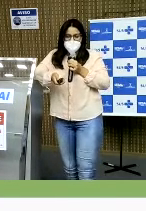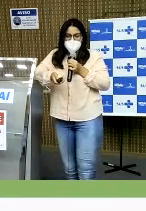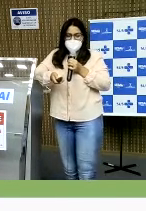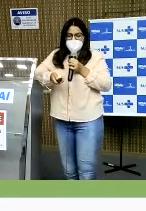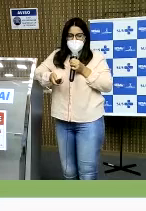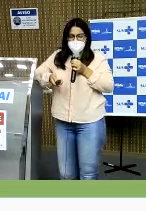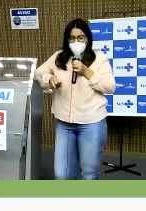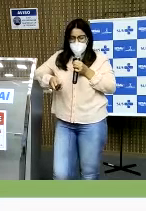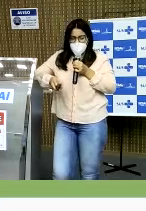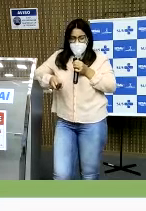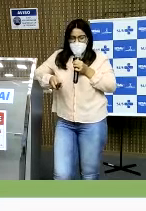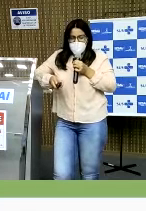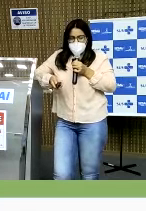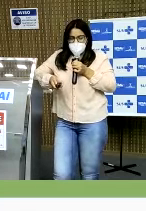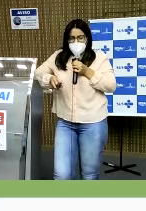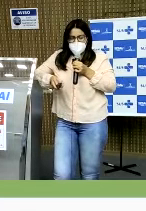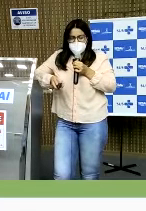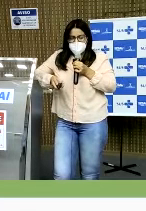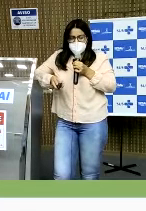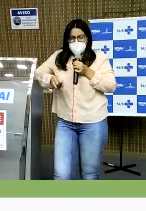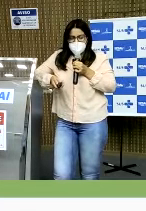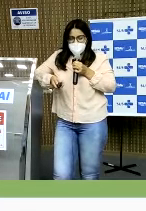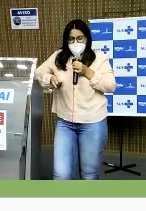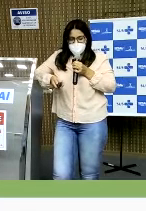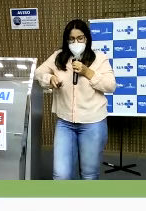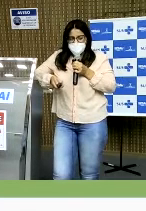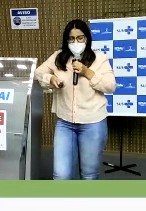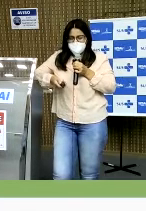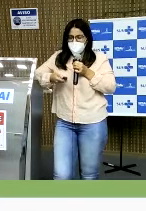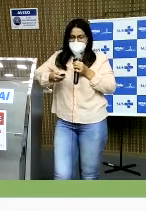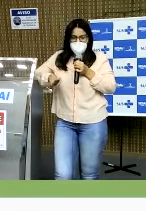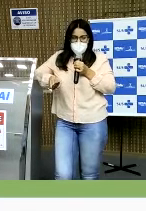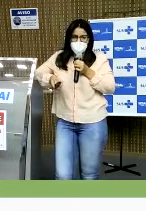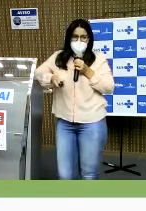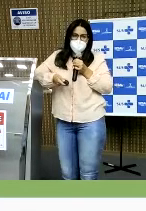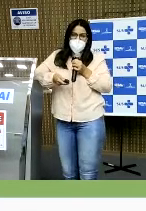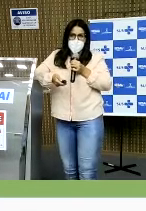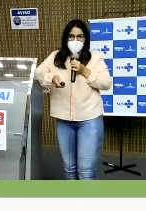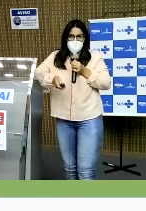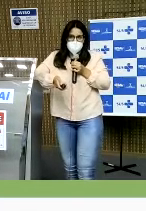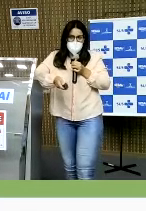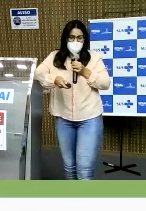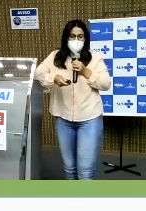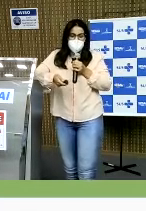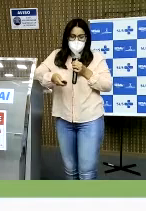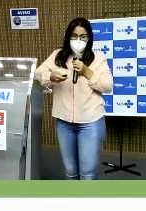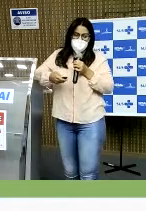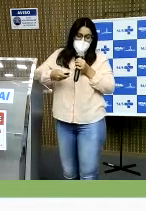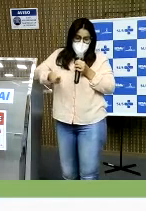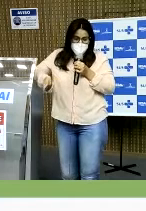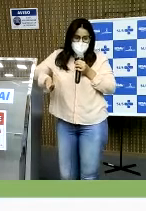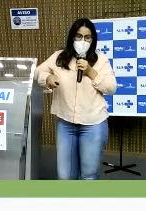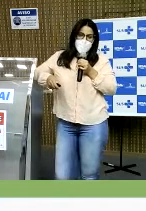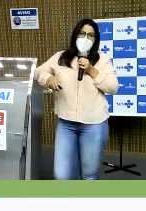307 ou 66%. Monitoramento da assistência do pé diabético, também extremamente baixo, a gente deve isso